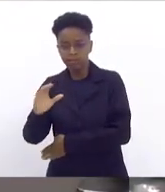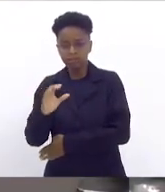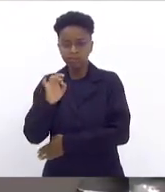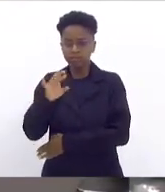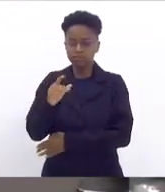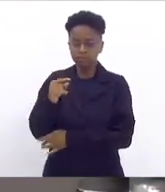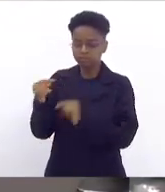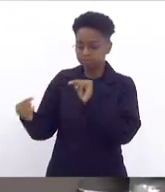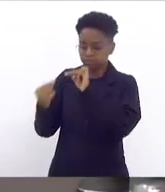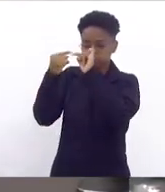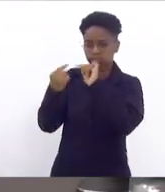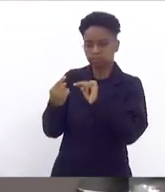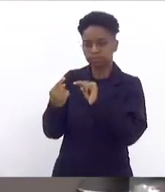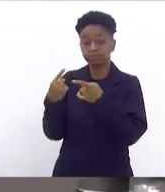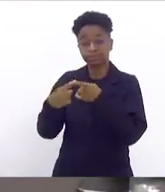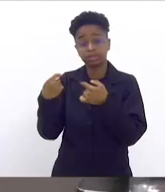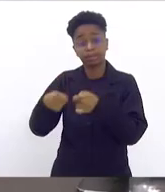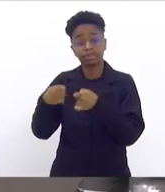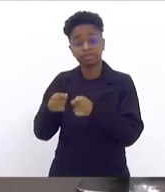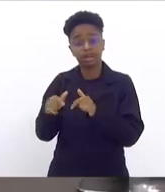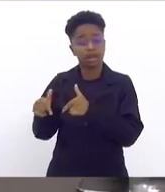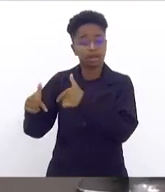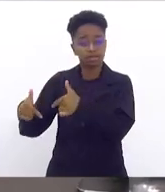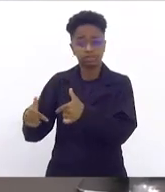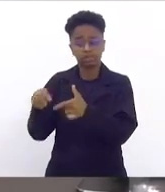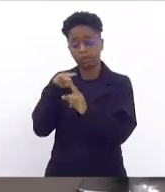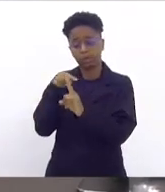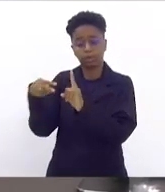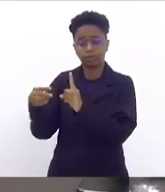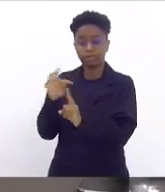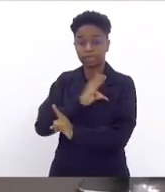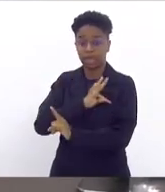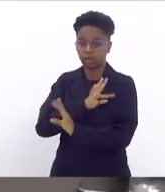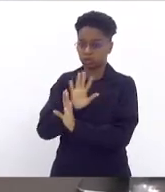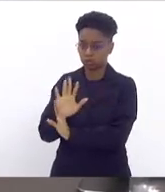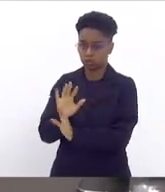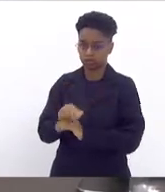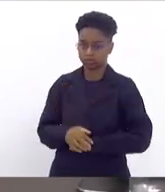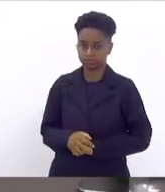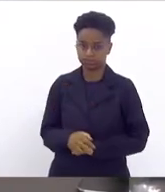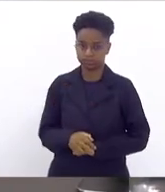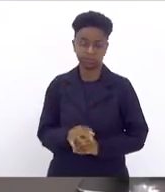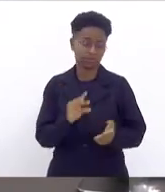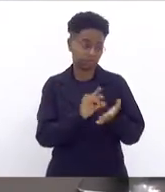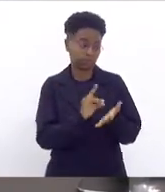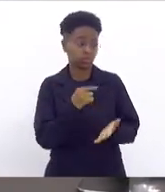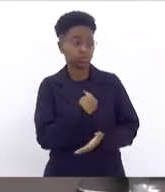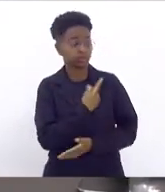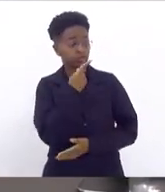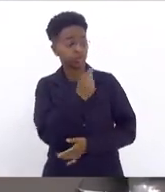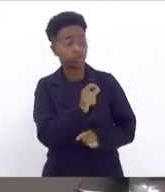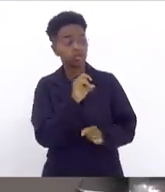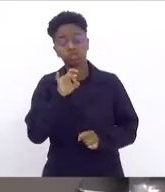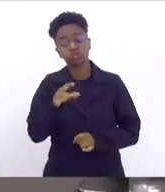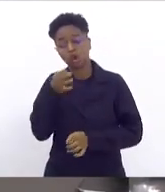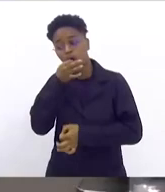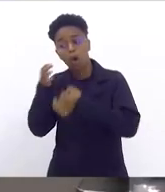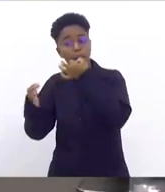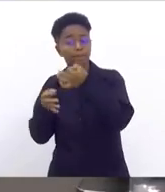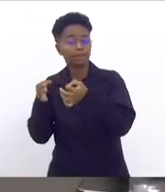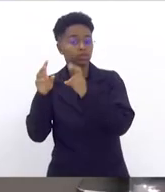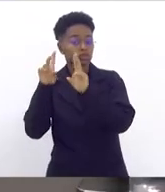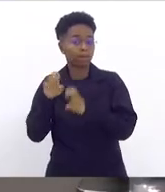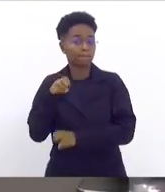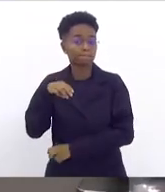eles façam o que precisa ser feito. Sim. Do ponto de vista técnico. Na verdade a gente está dizendo que só cabe a eles dar opinião sobre o